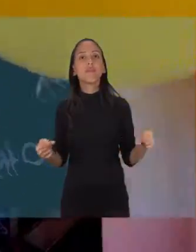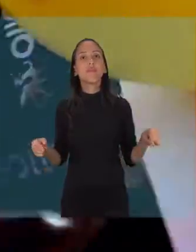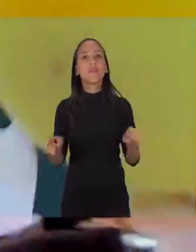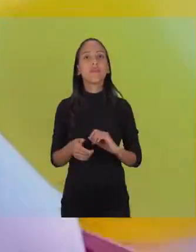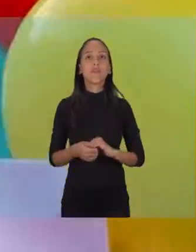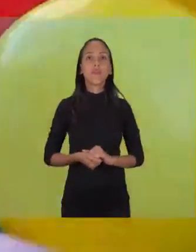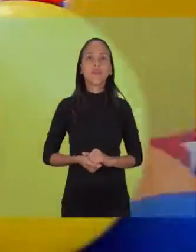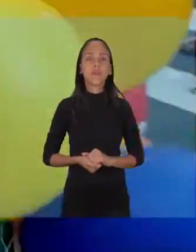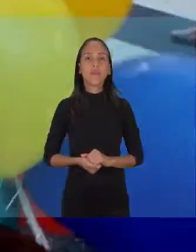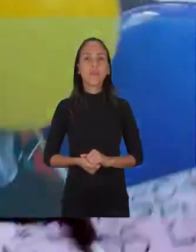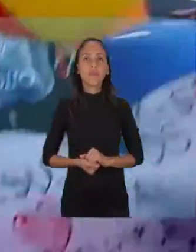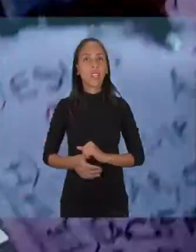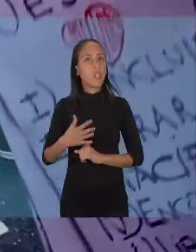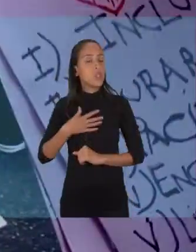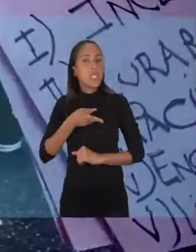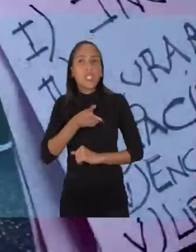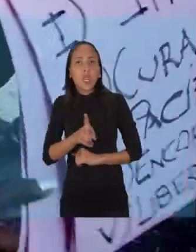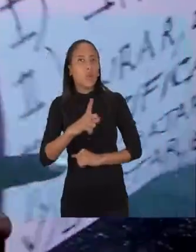Mas eu sempre tive essa